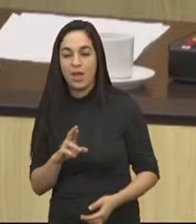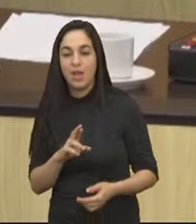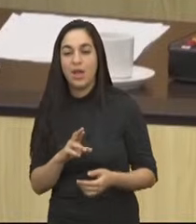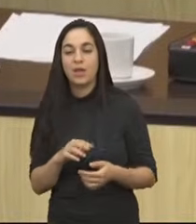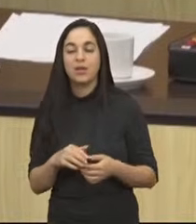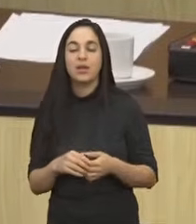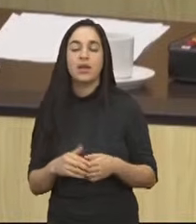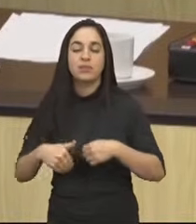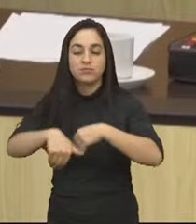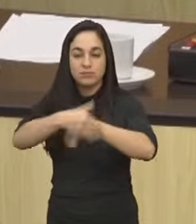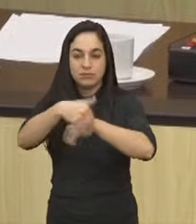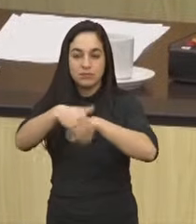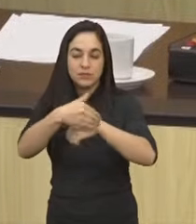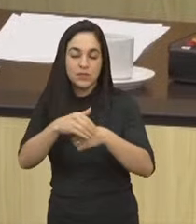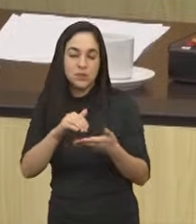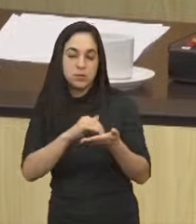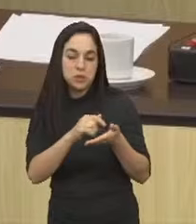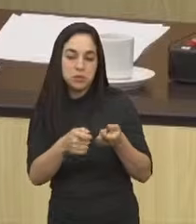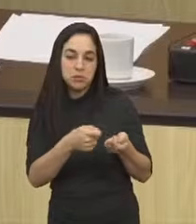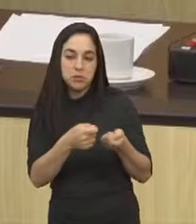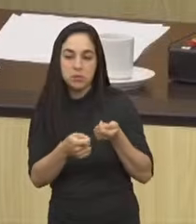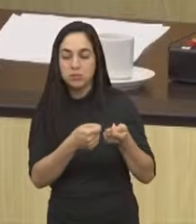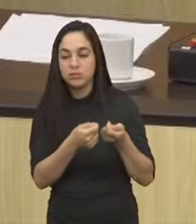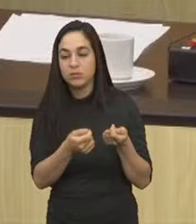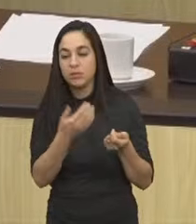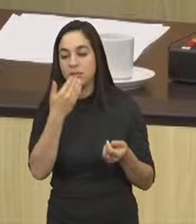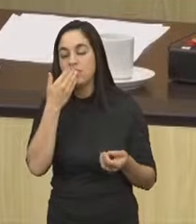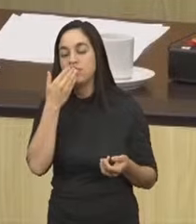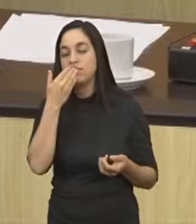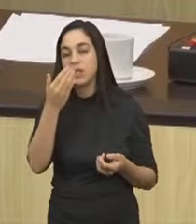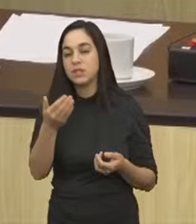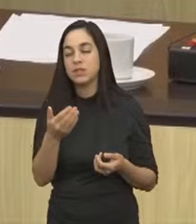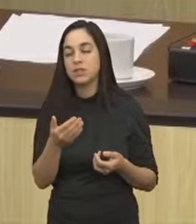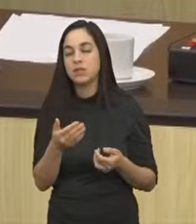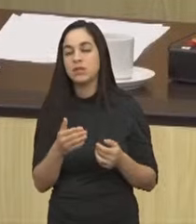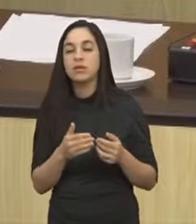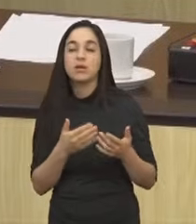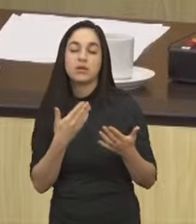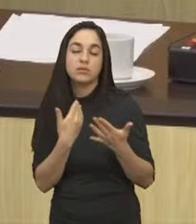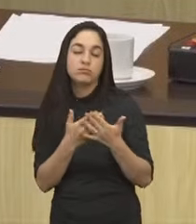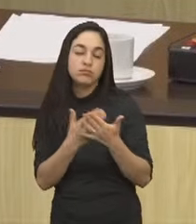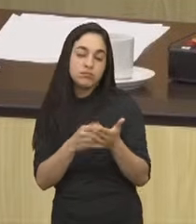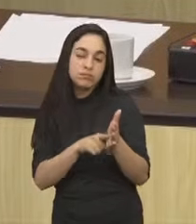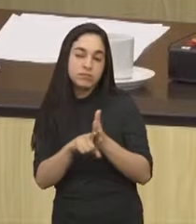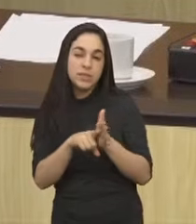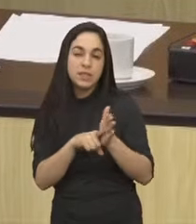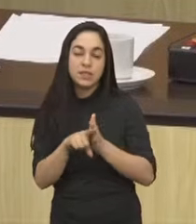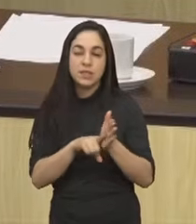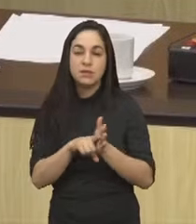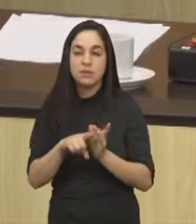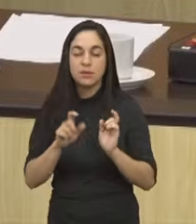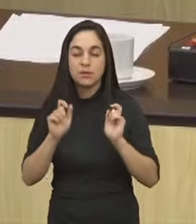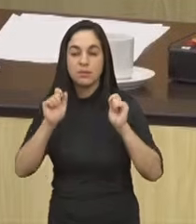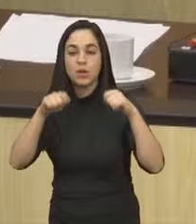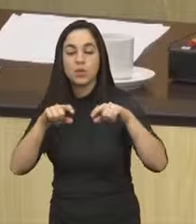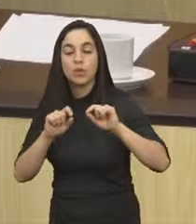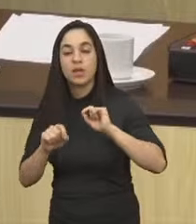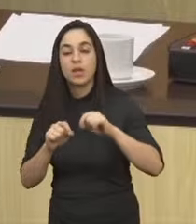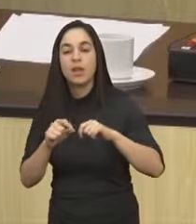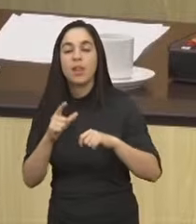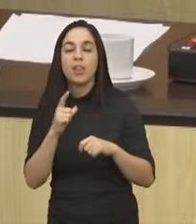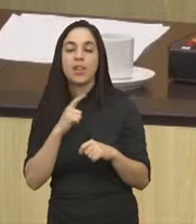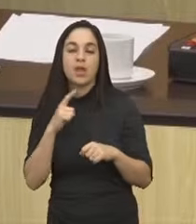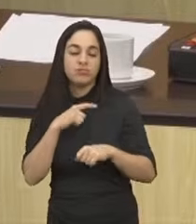de Rodagem do Estado de São Paulo, solicitando análise para a possibilidade de revitalização e